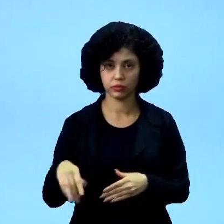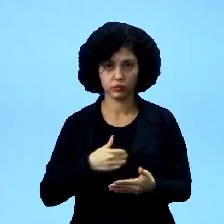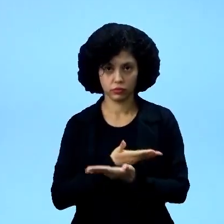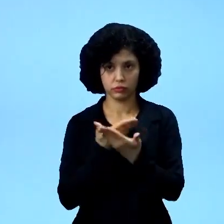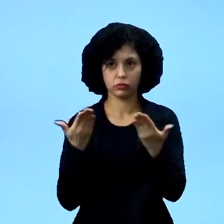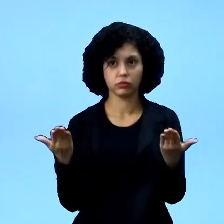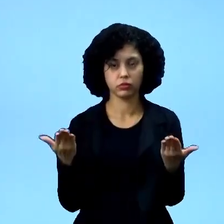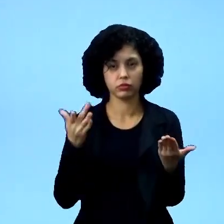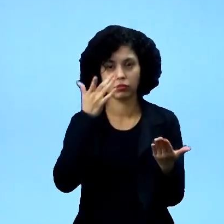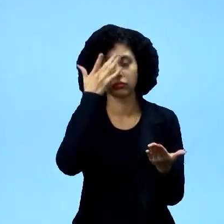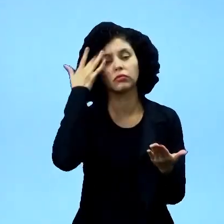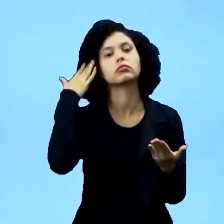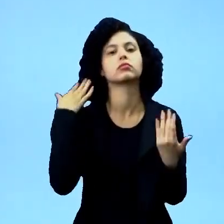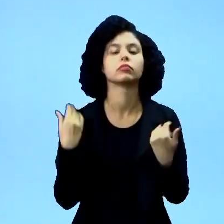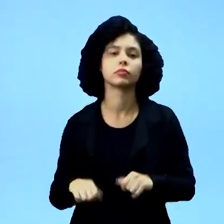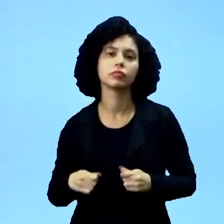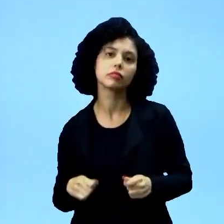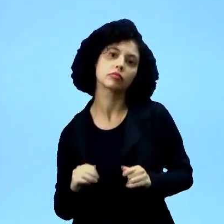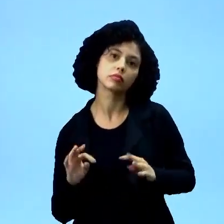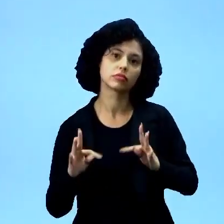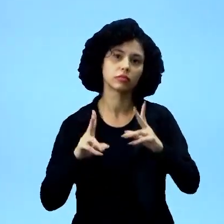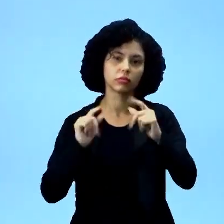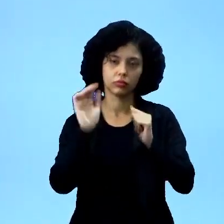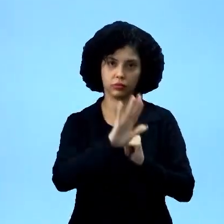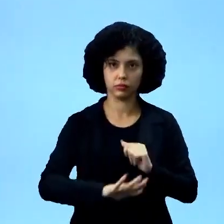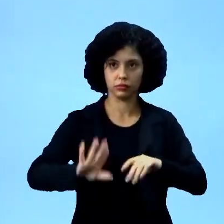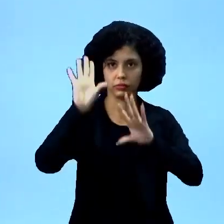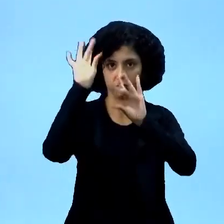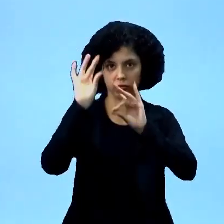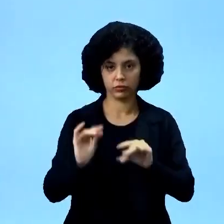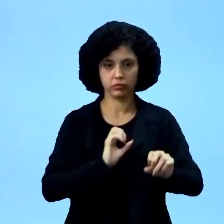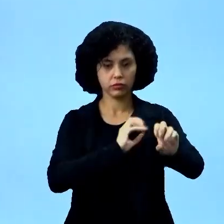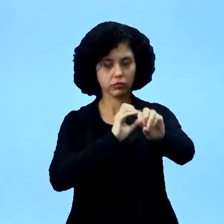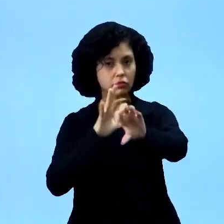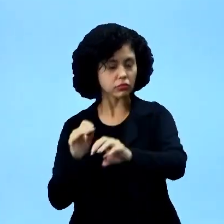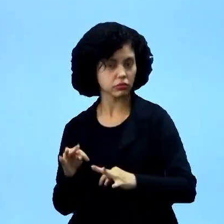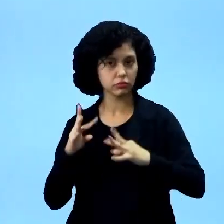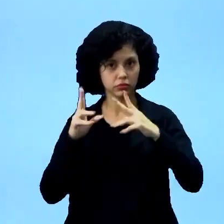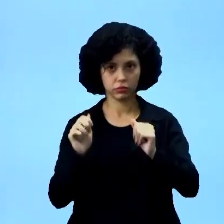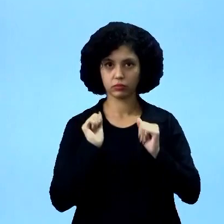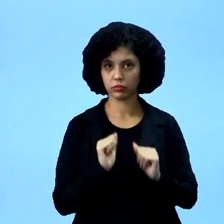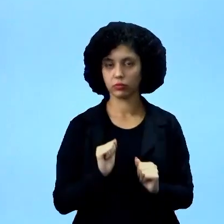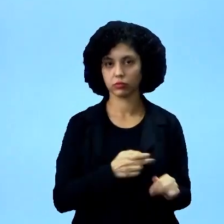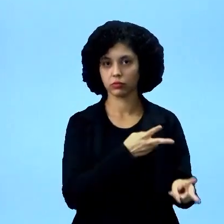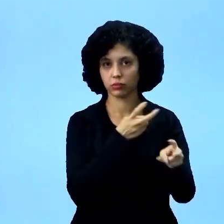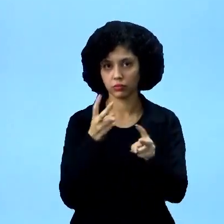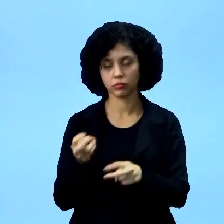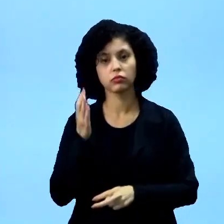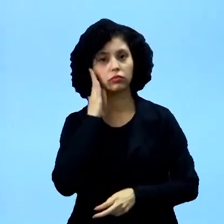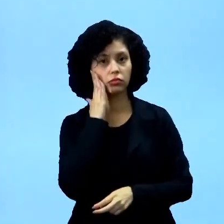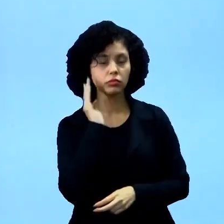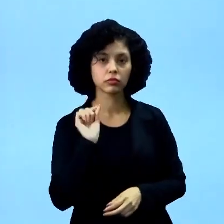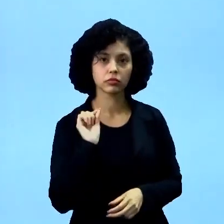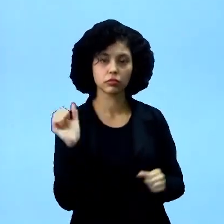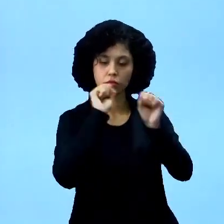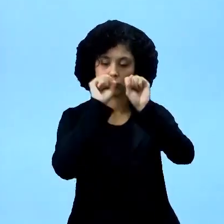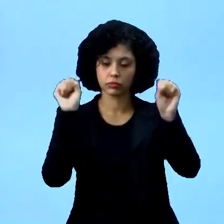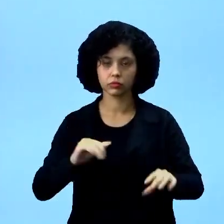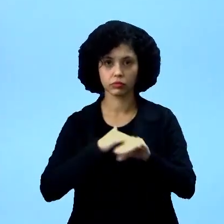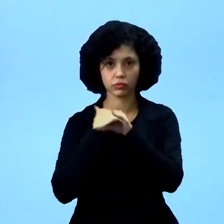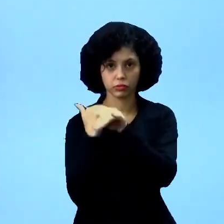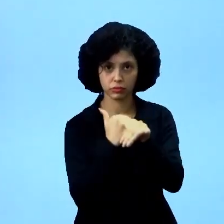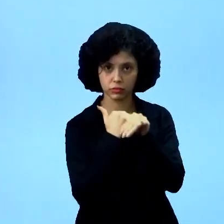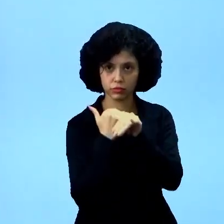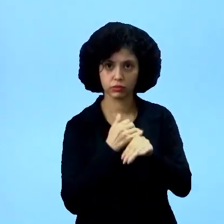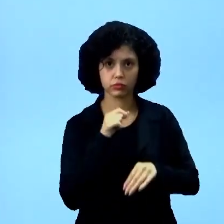professor, a gente tem que propiciar a todos a parte educacional para que todos possam perceber e entender o sistema de